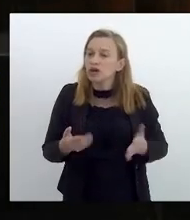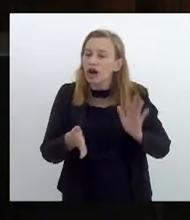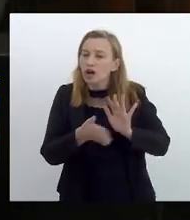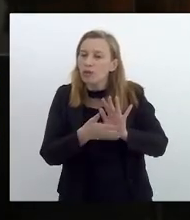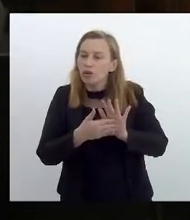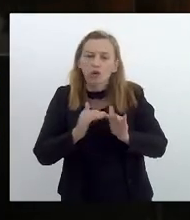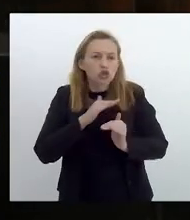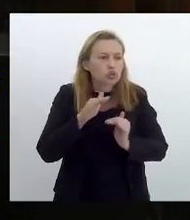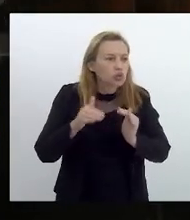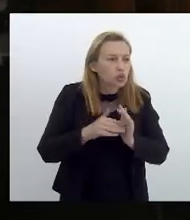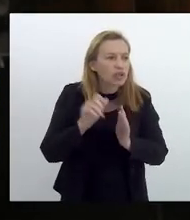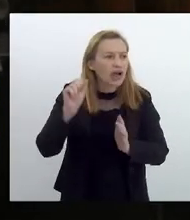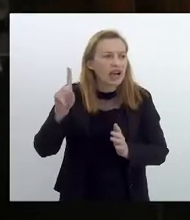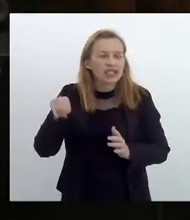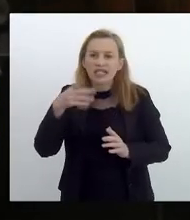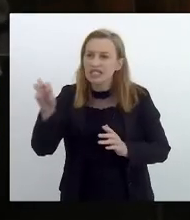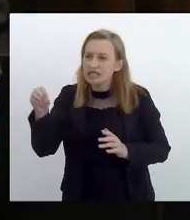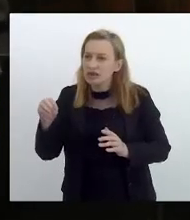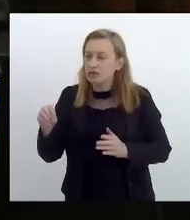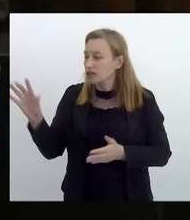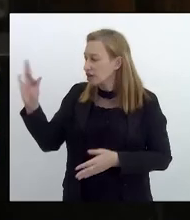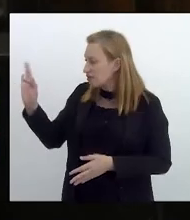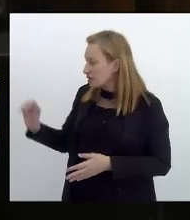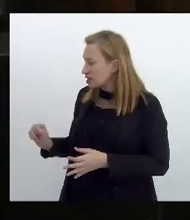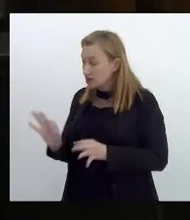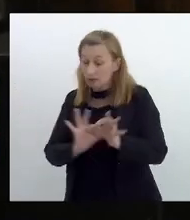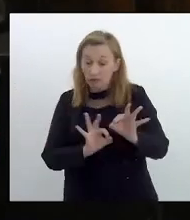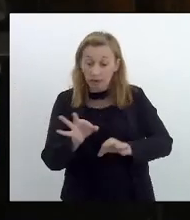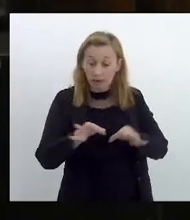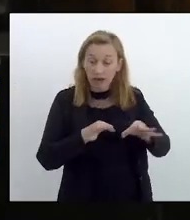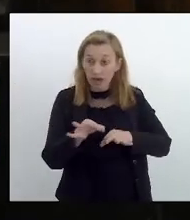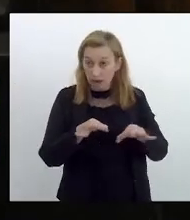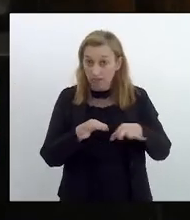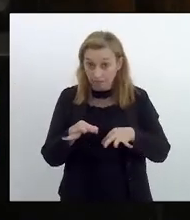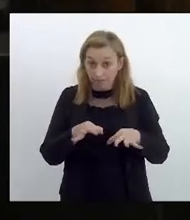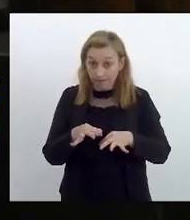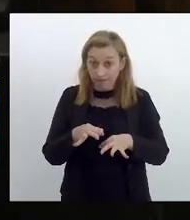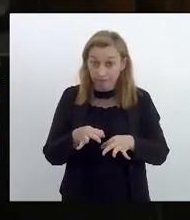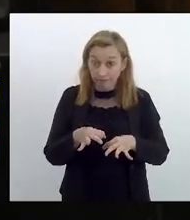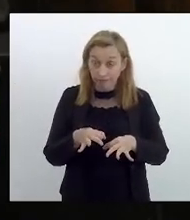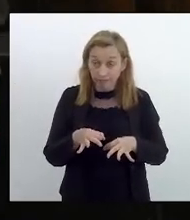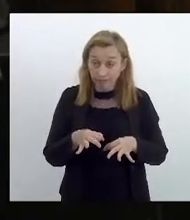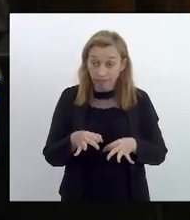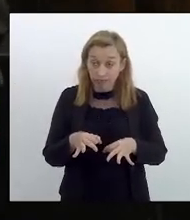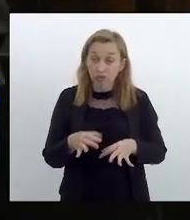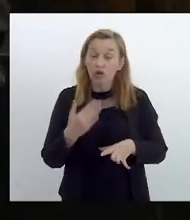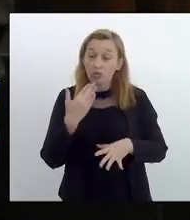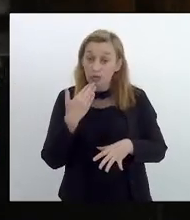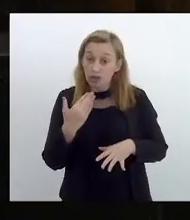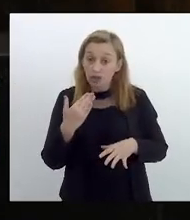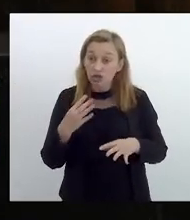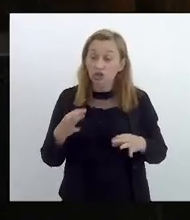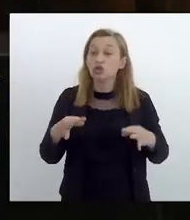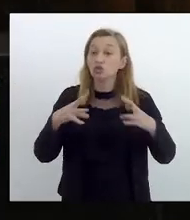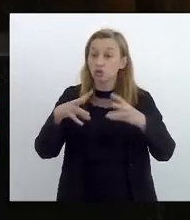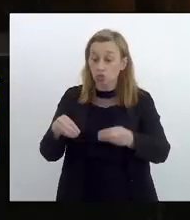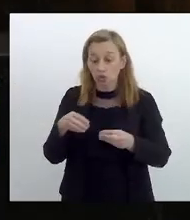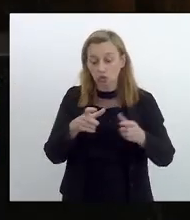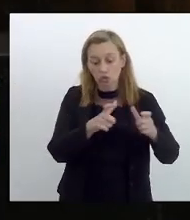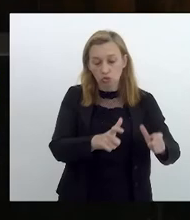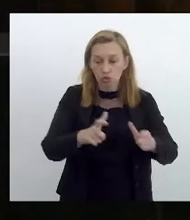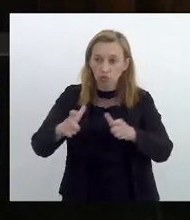proposta de adesão que a fazenda vai fazer e pedir um bico e que foi solicitado de todos os órgãos